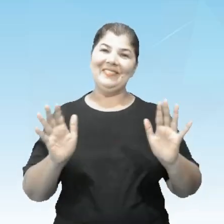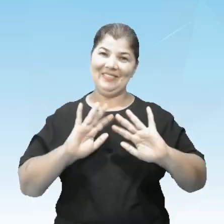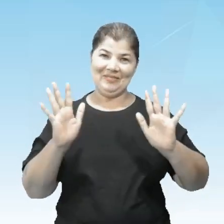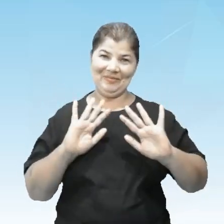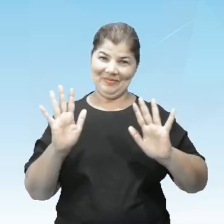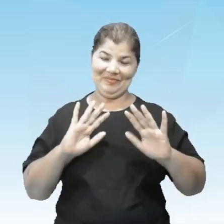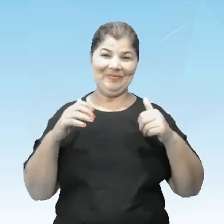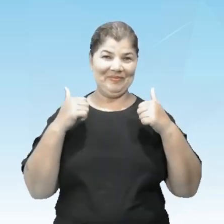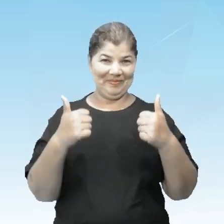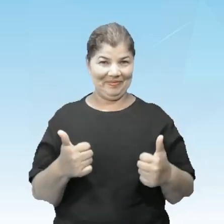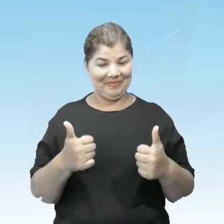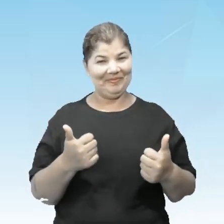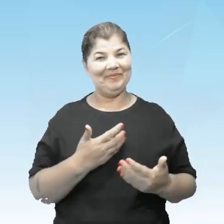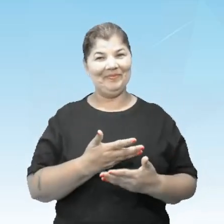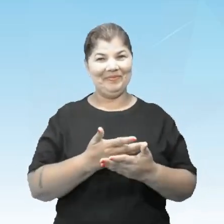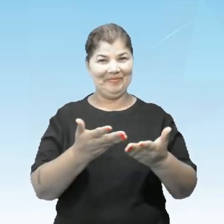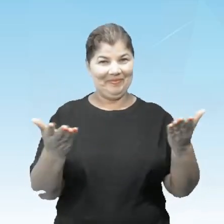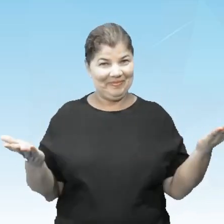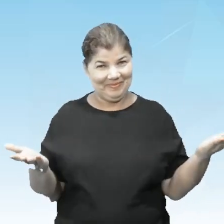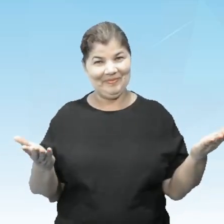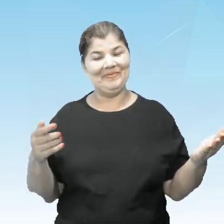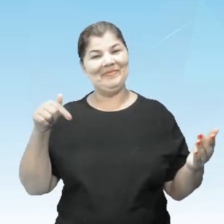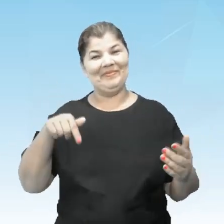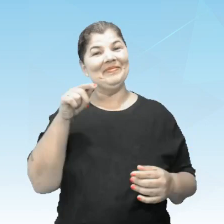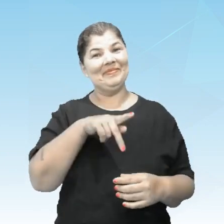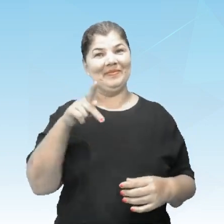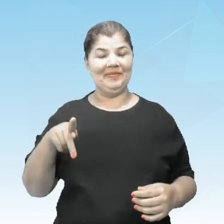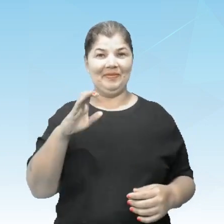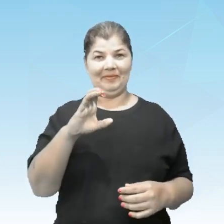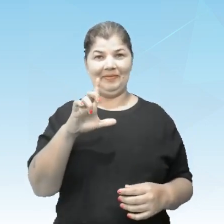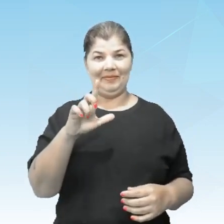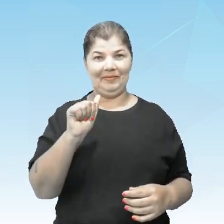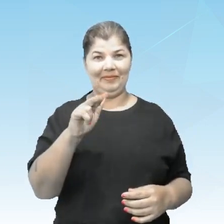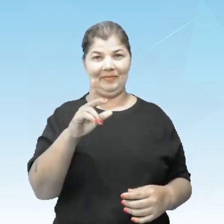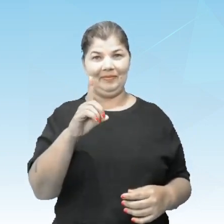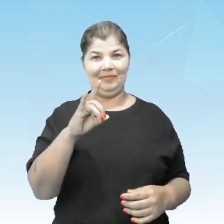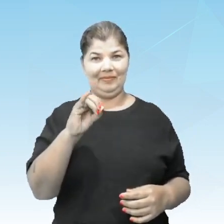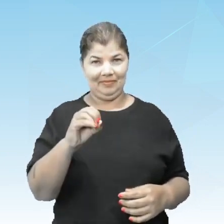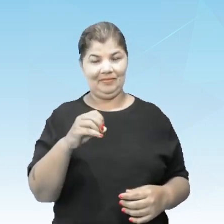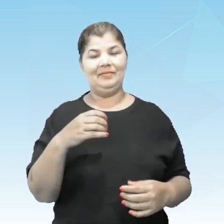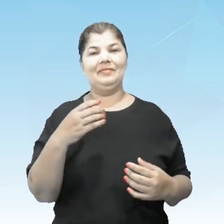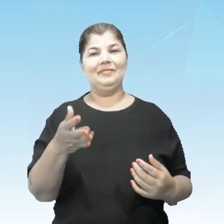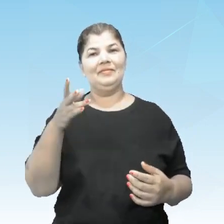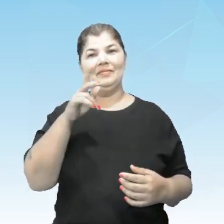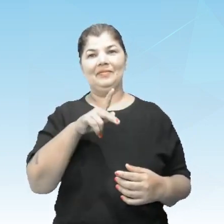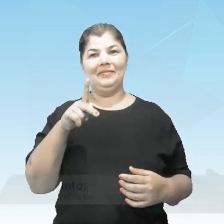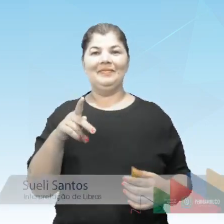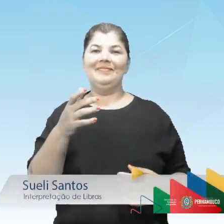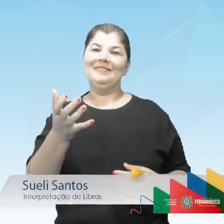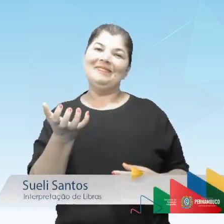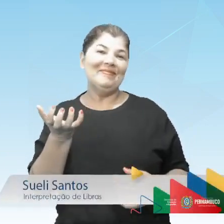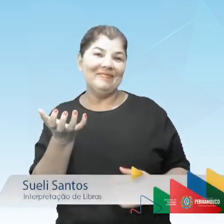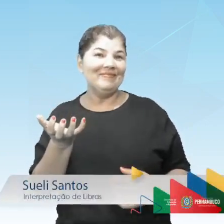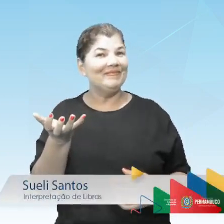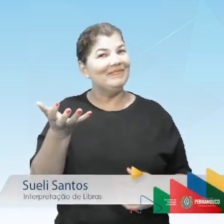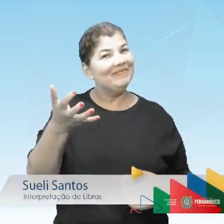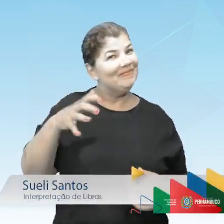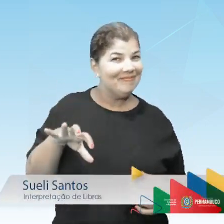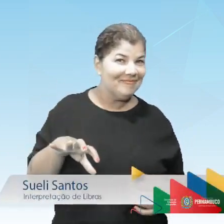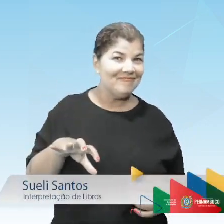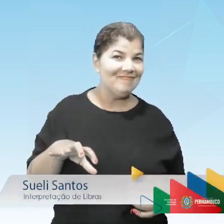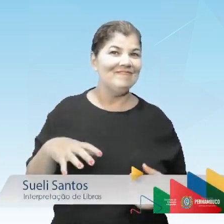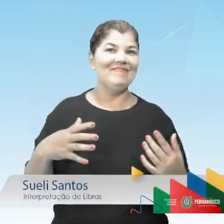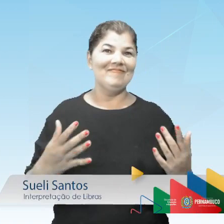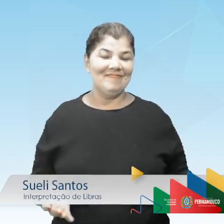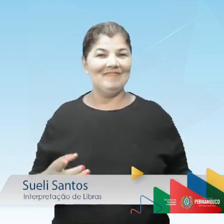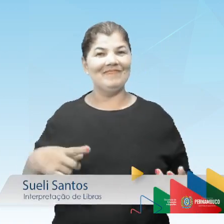Olá pessoal, tudo bem com vocês? Aqui é o professor Cláudio Nascimento, professor queres ou não